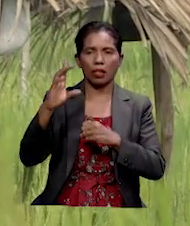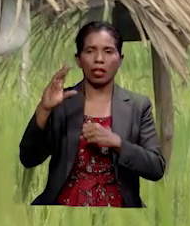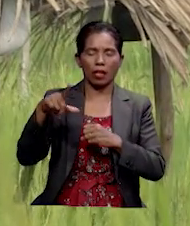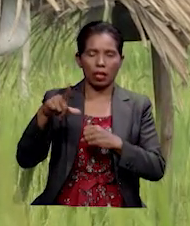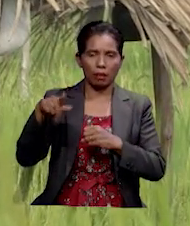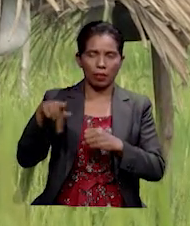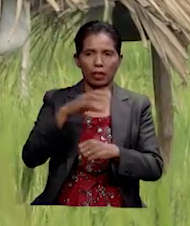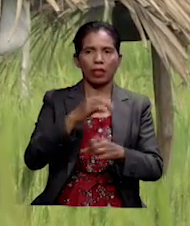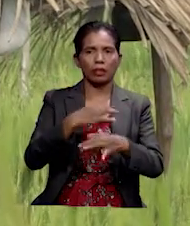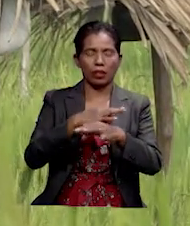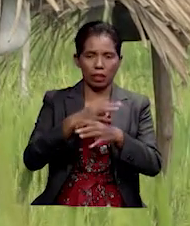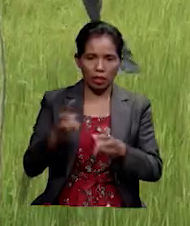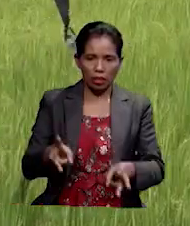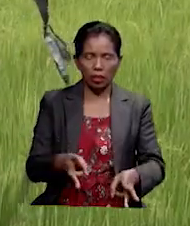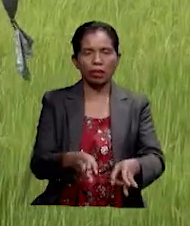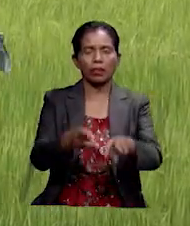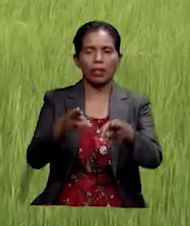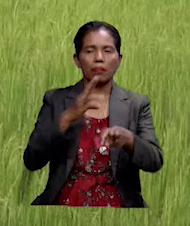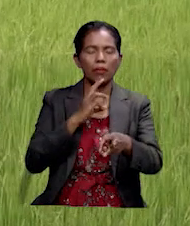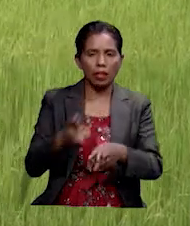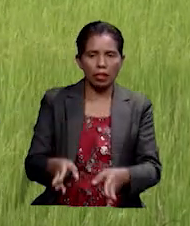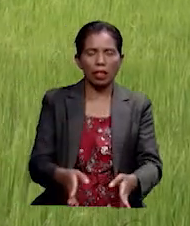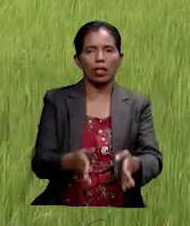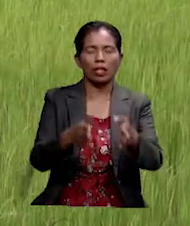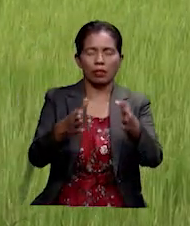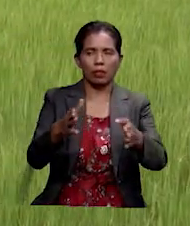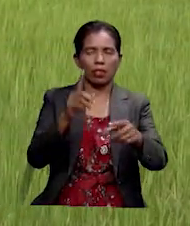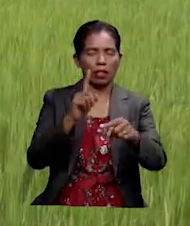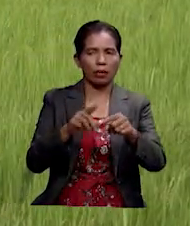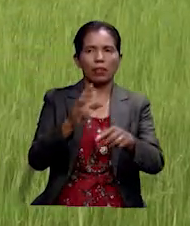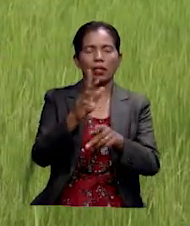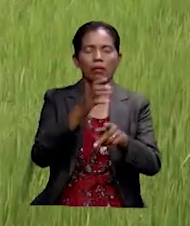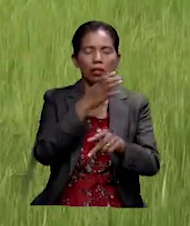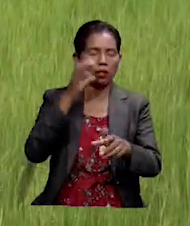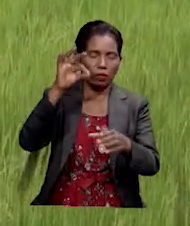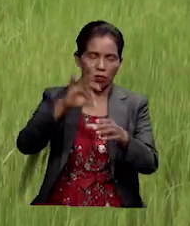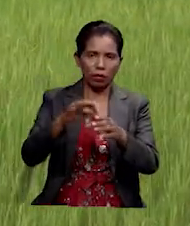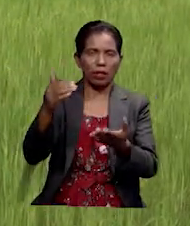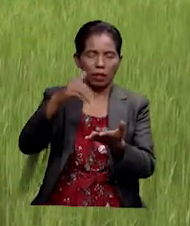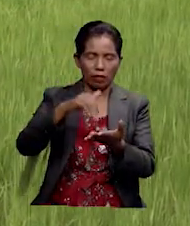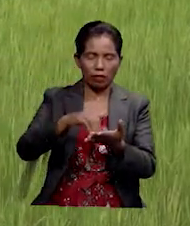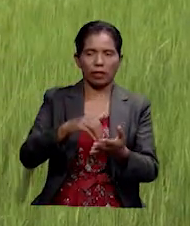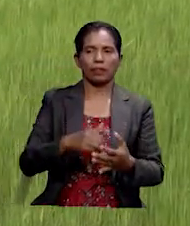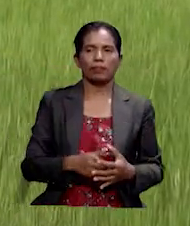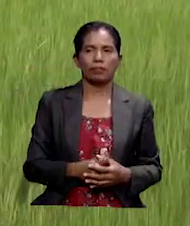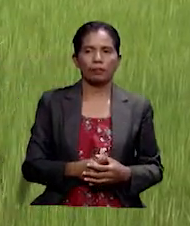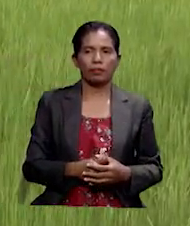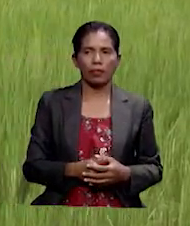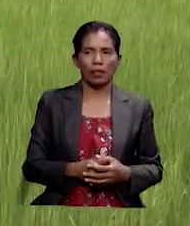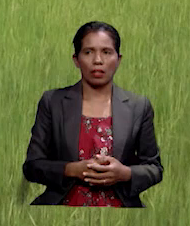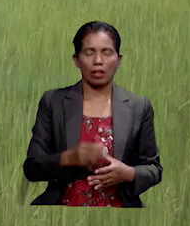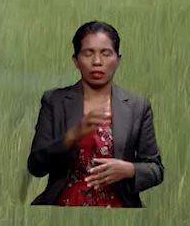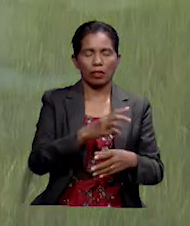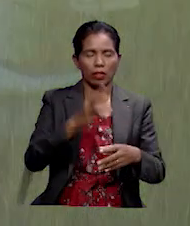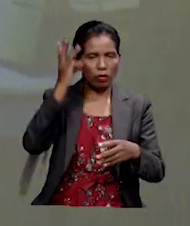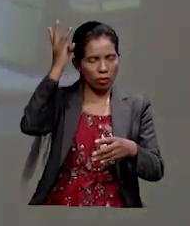toa de riques irrigação, né? Becoto, a toa agricultor Sira, Belhalo Falinatar e Etina, né? Preocupação ainda deve ser importante,